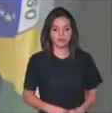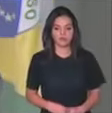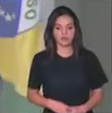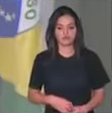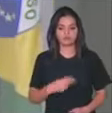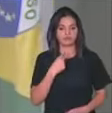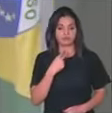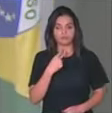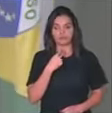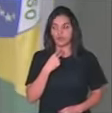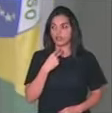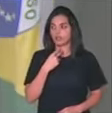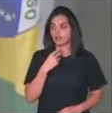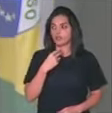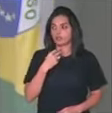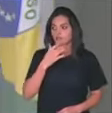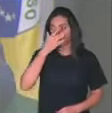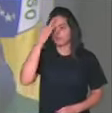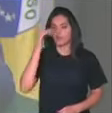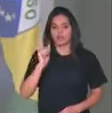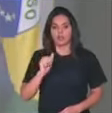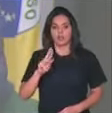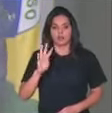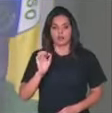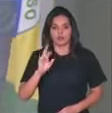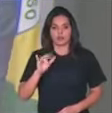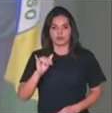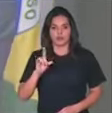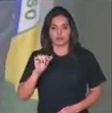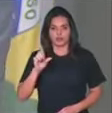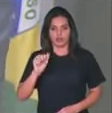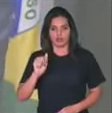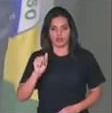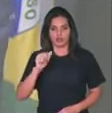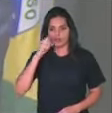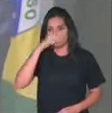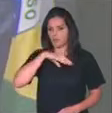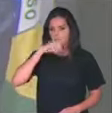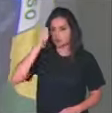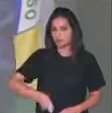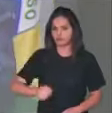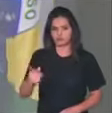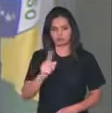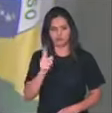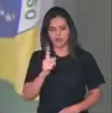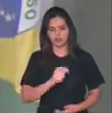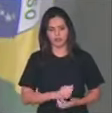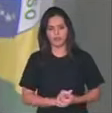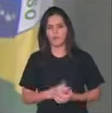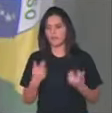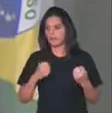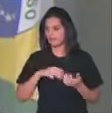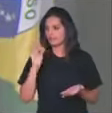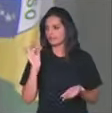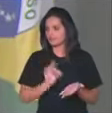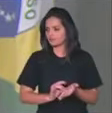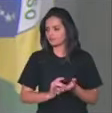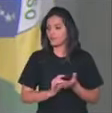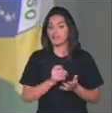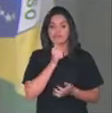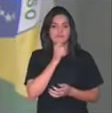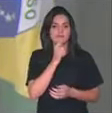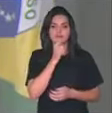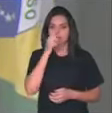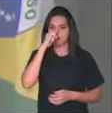é preciso que ela seja efetivamente praticada sem abuso